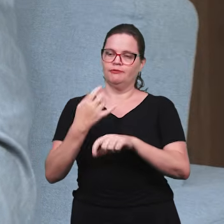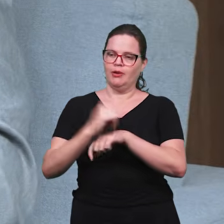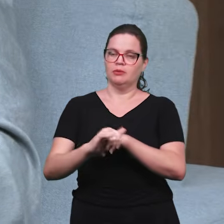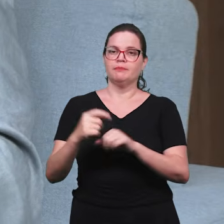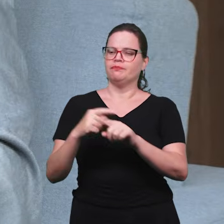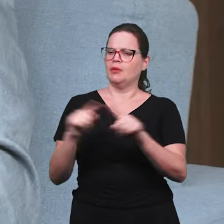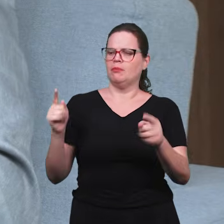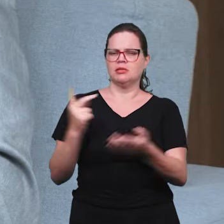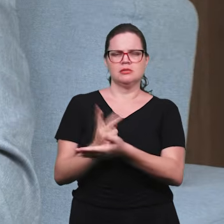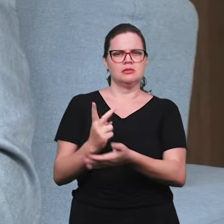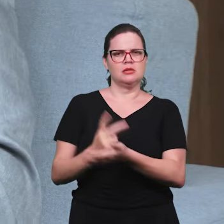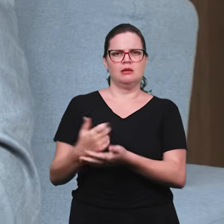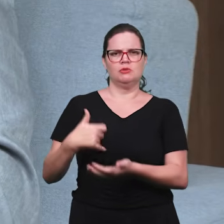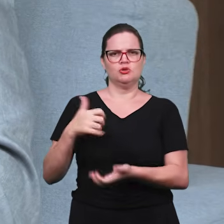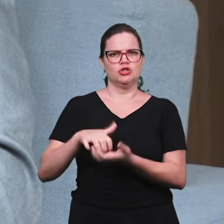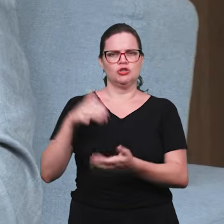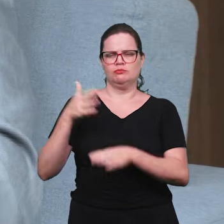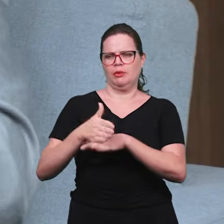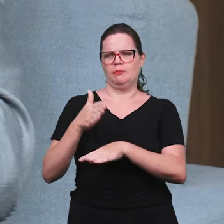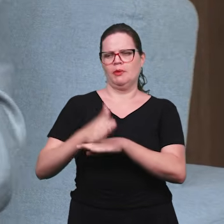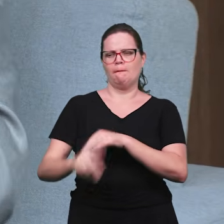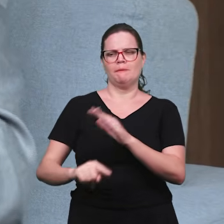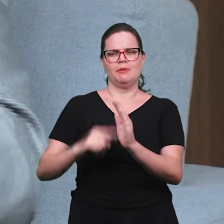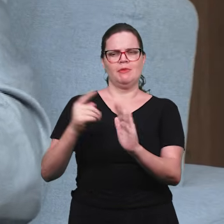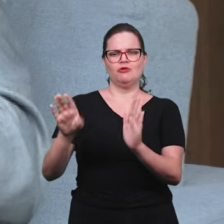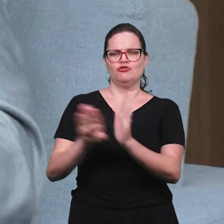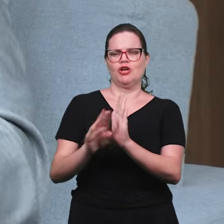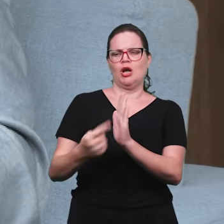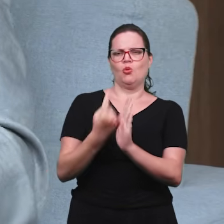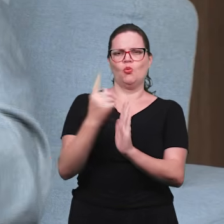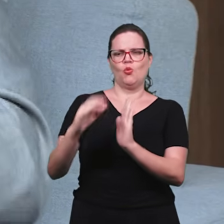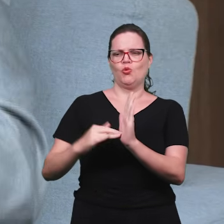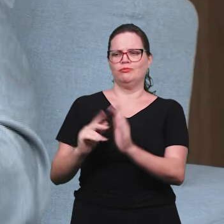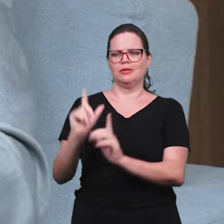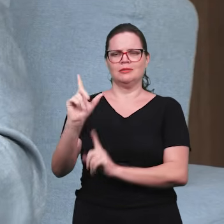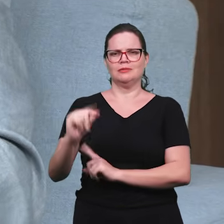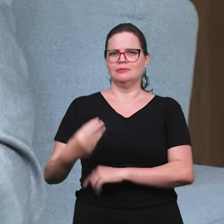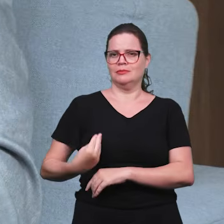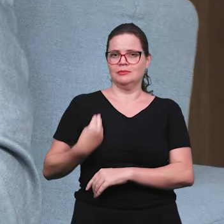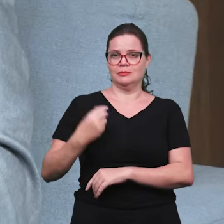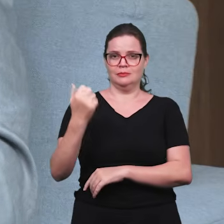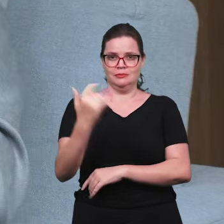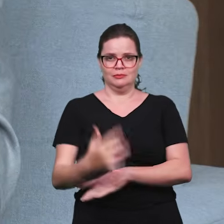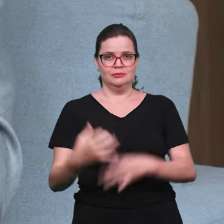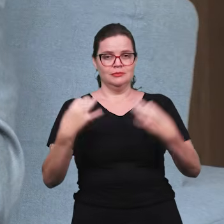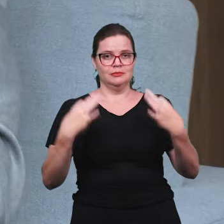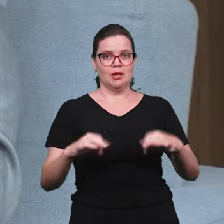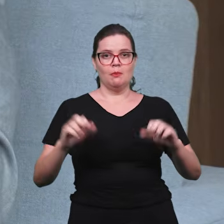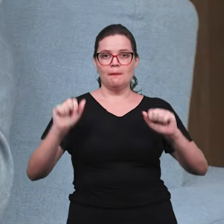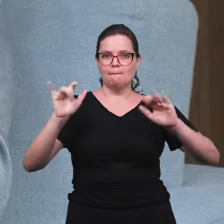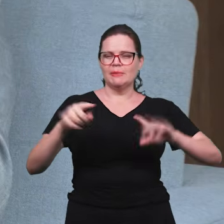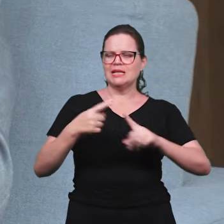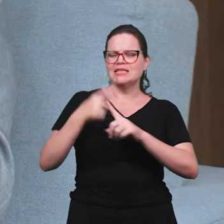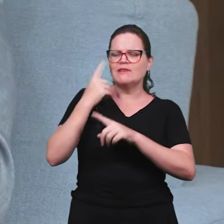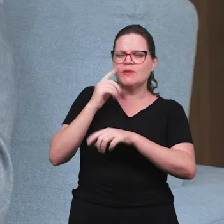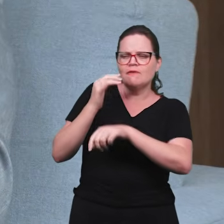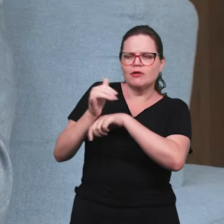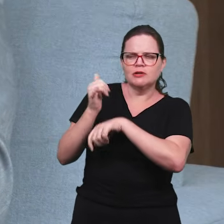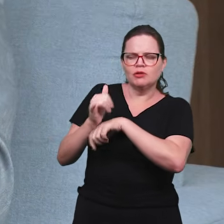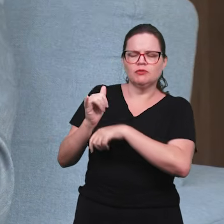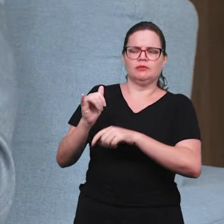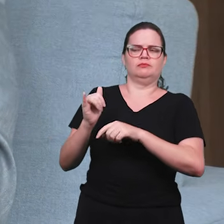são uma benção, eles estão sempre presentes no culto, são os primeiros a chegar, o último a sair, participam de madrugada, são uma benção. Aí ele se ausentou, a gente já tem um olhar ali, o